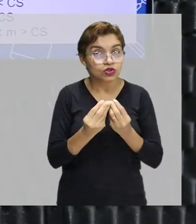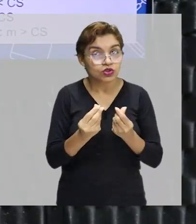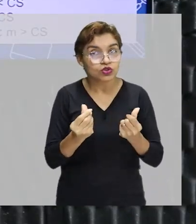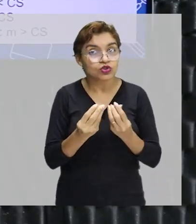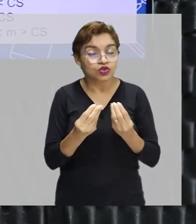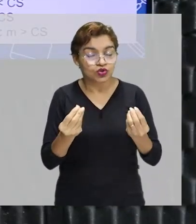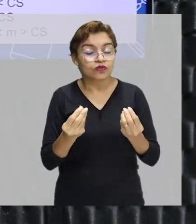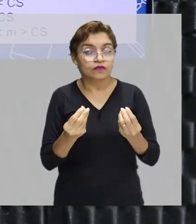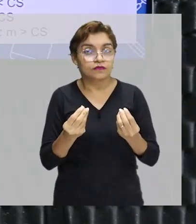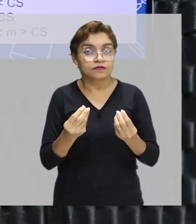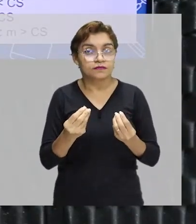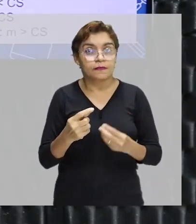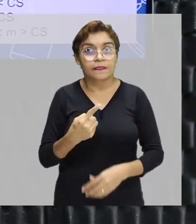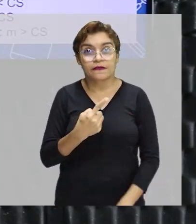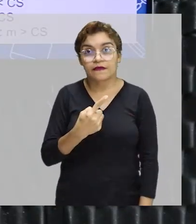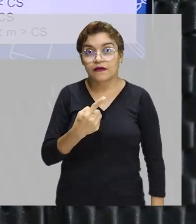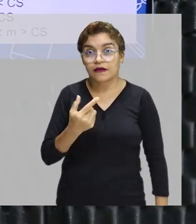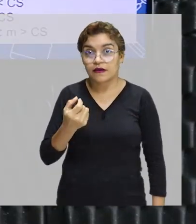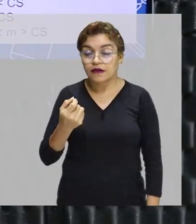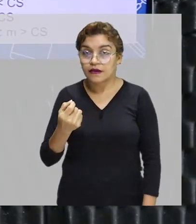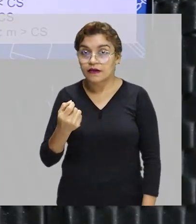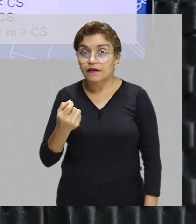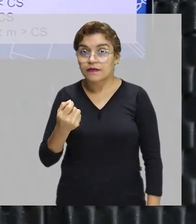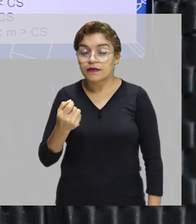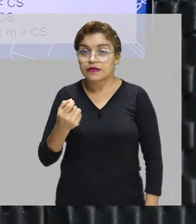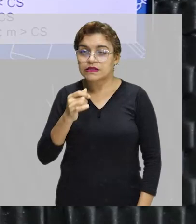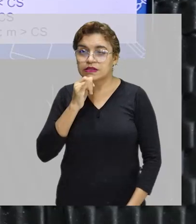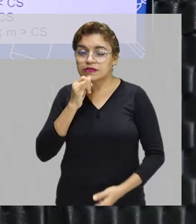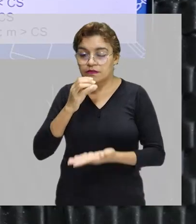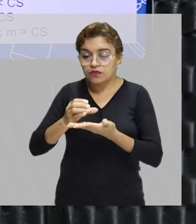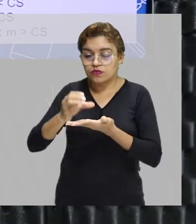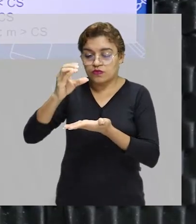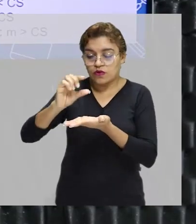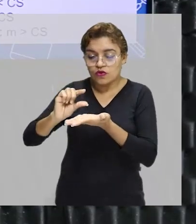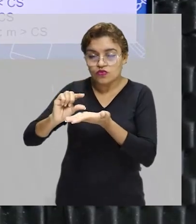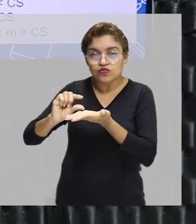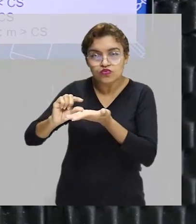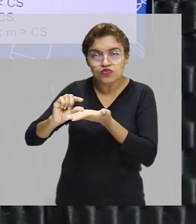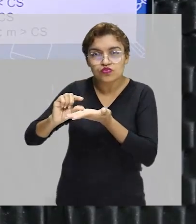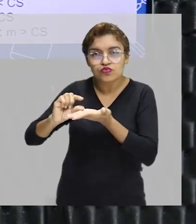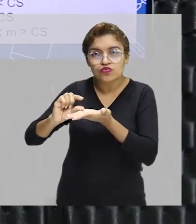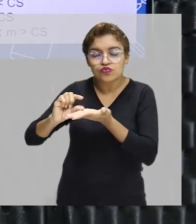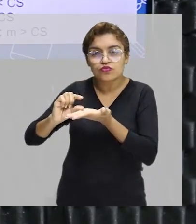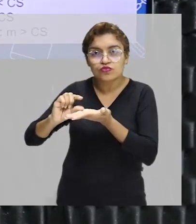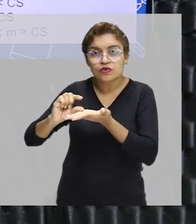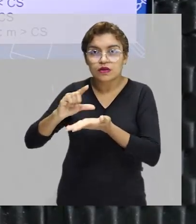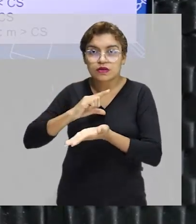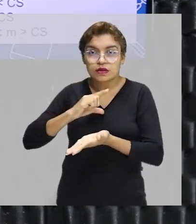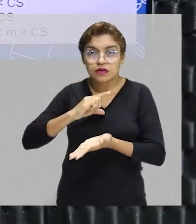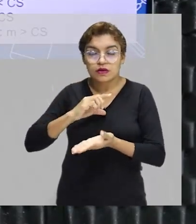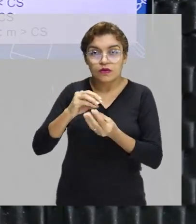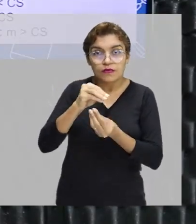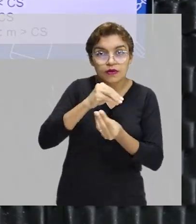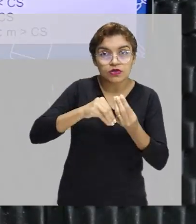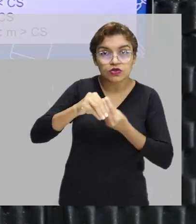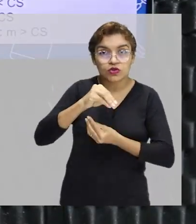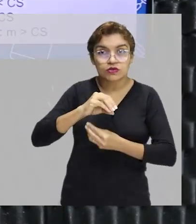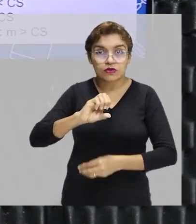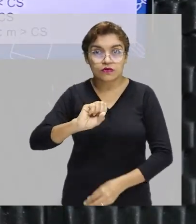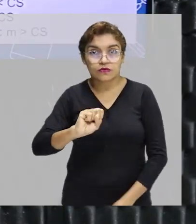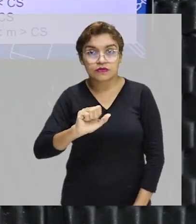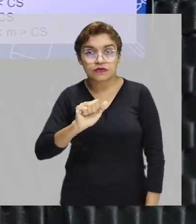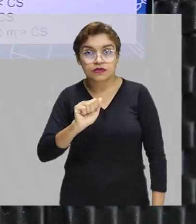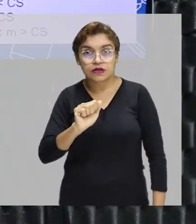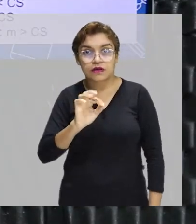5 gramas vai ficar no fundo do recipiente, ok? Então, eu vou ter uma solução saturada, porque a